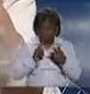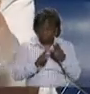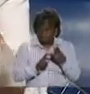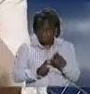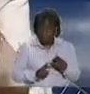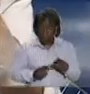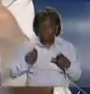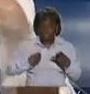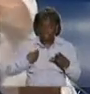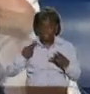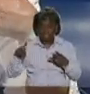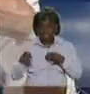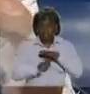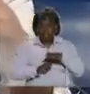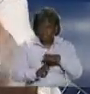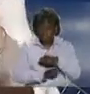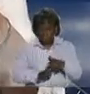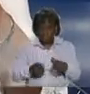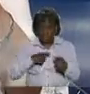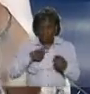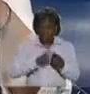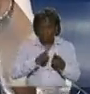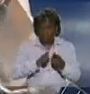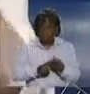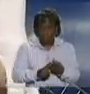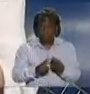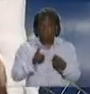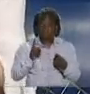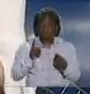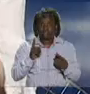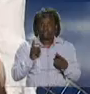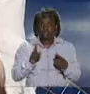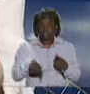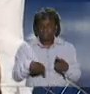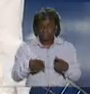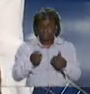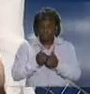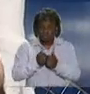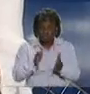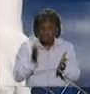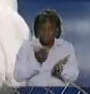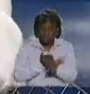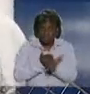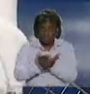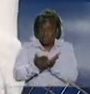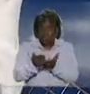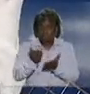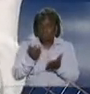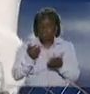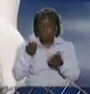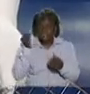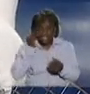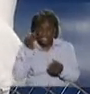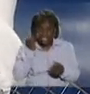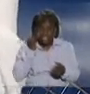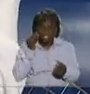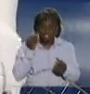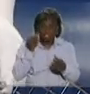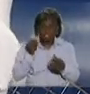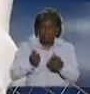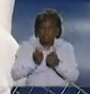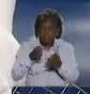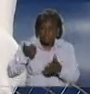3 etapas do ciclo de vida de uma empresa, você tem a parte que ela está ainda entrando no mercado, fazendo ainda